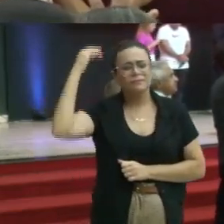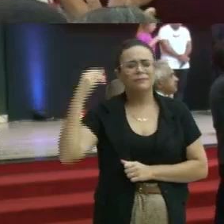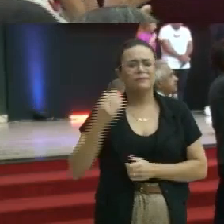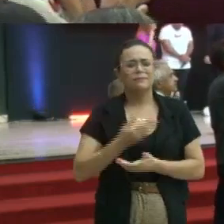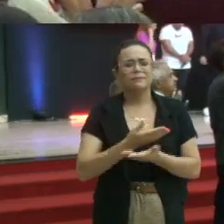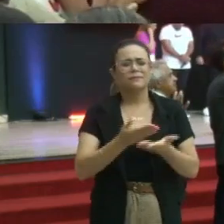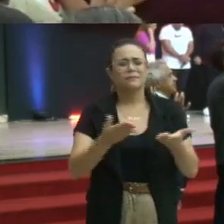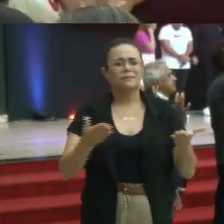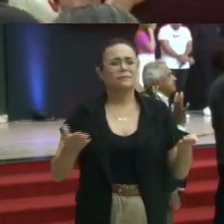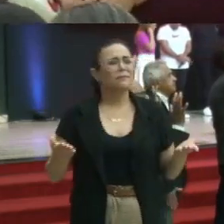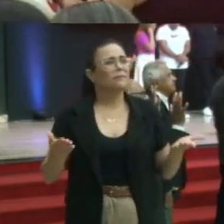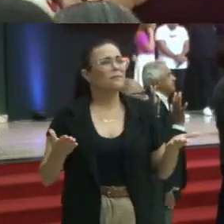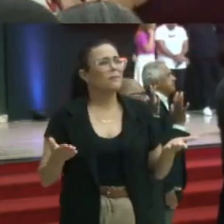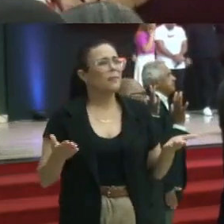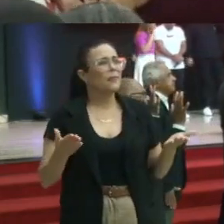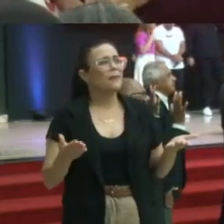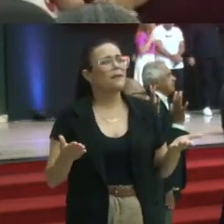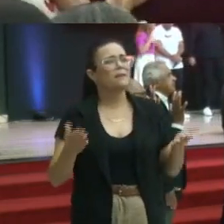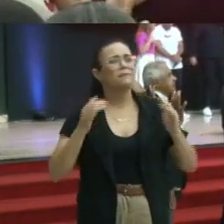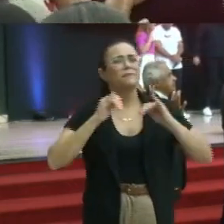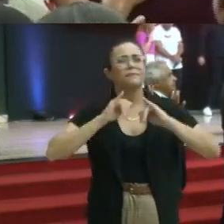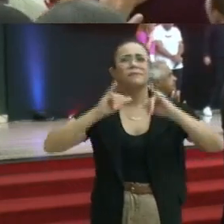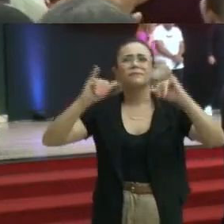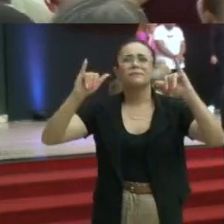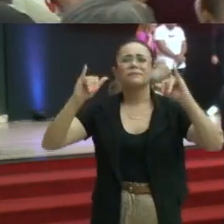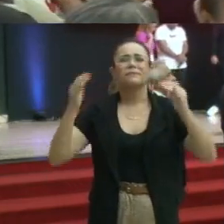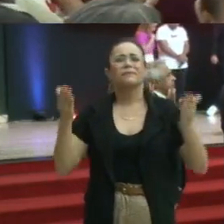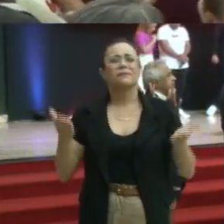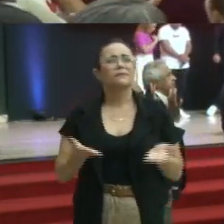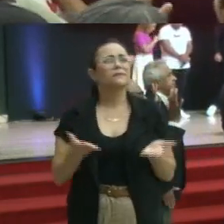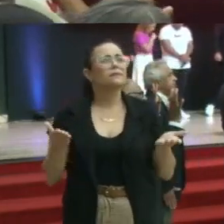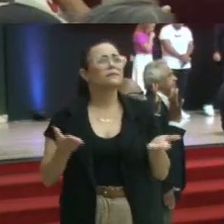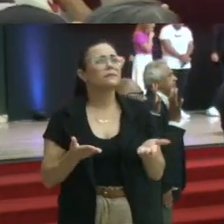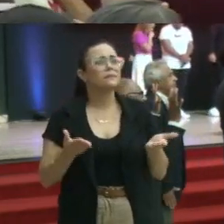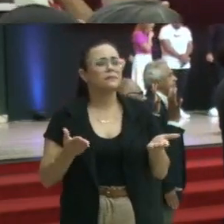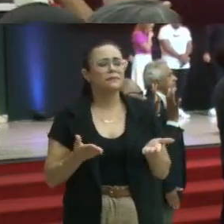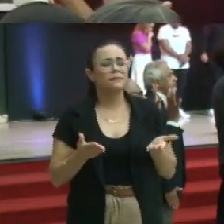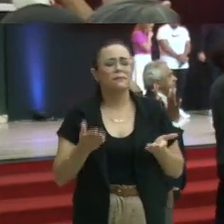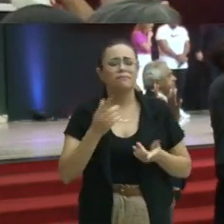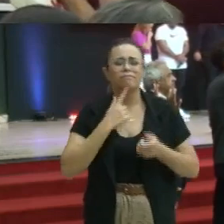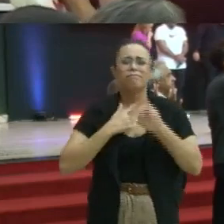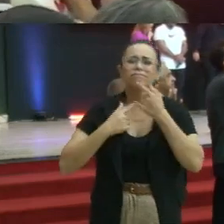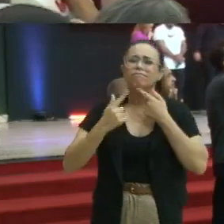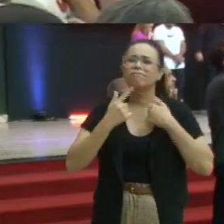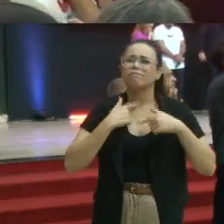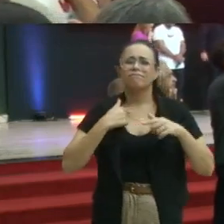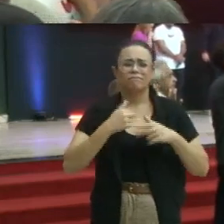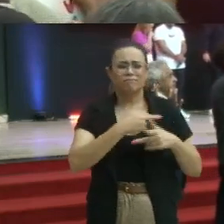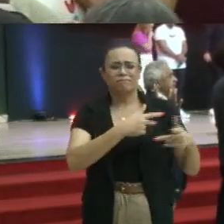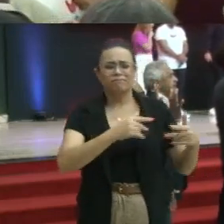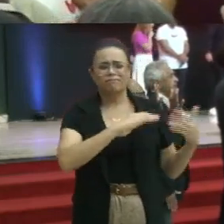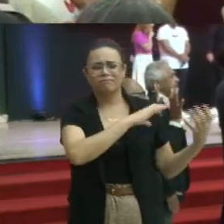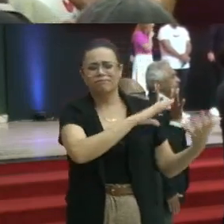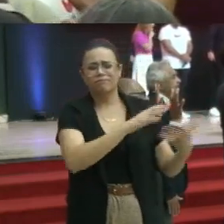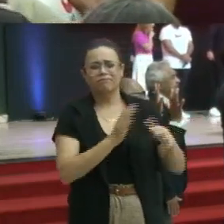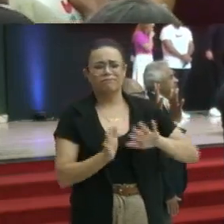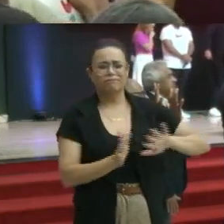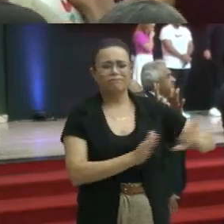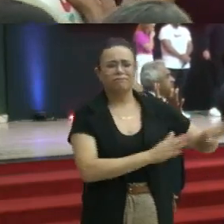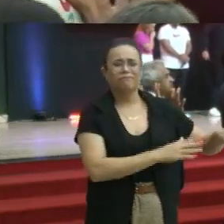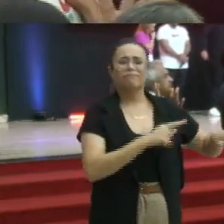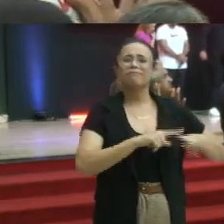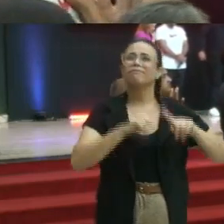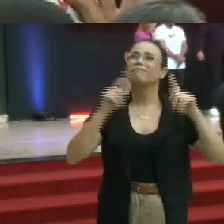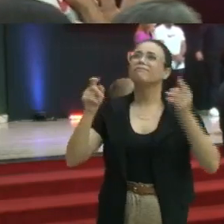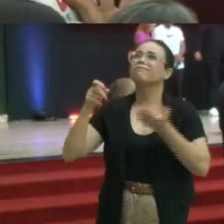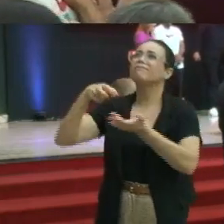filhos, Pai, aqueles que declaram nessa noite, ó Pai, que não desejam mais viver as coisas do mundo, mas que se rendem